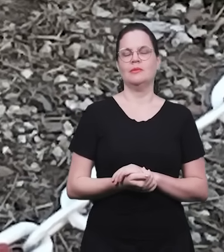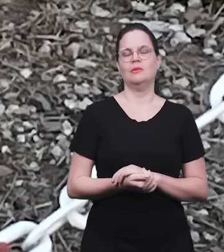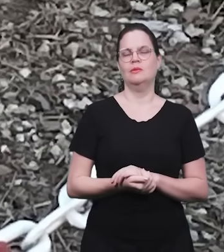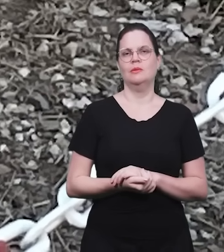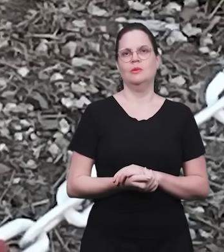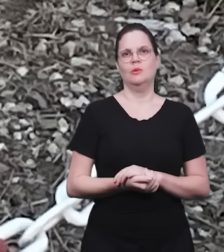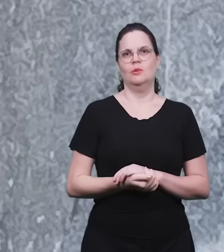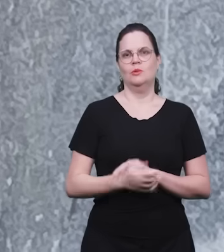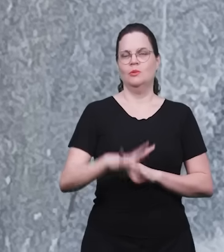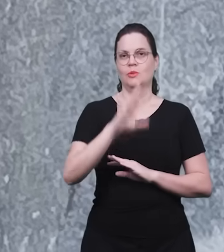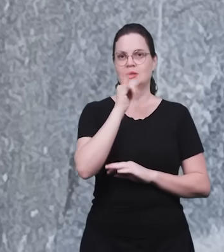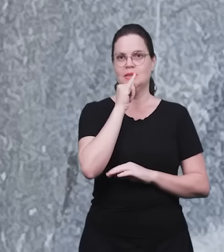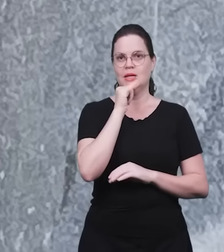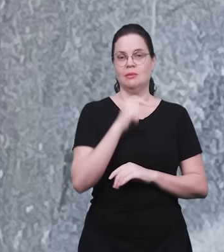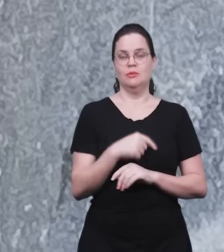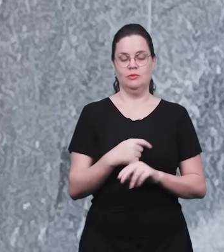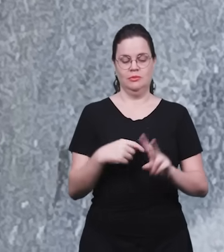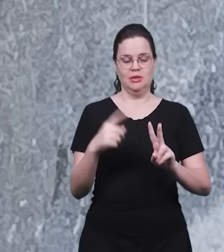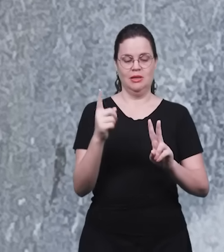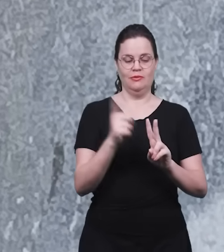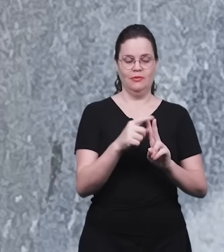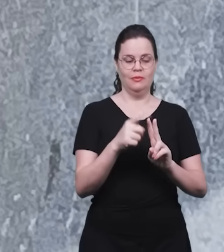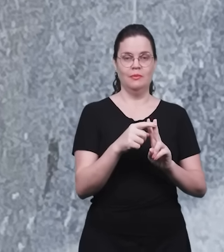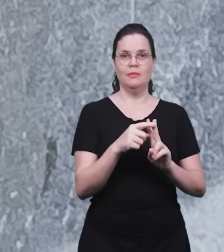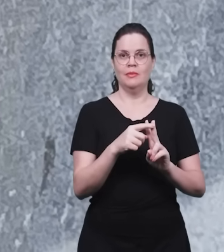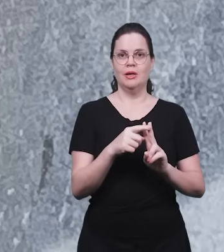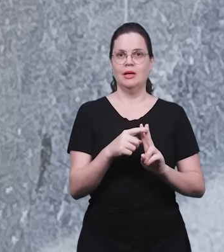Vamos dizer, é um contraste